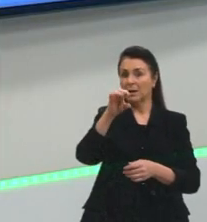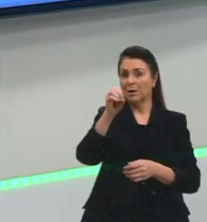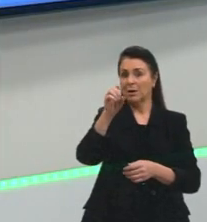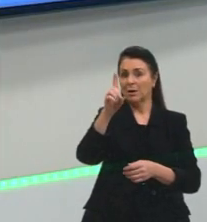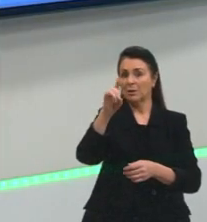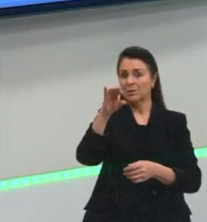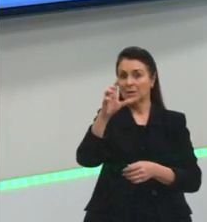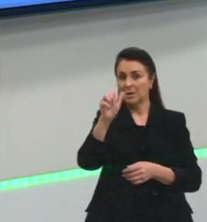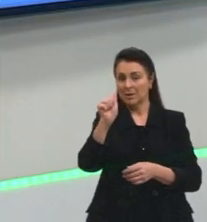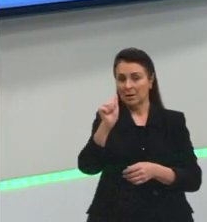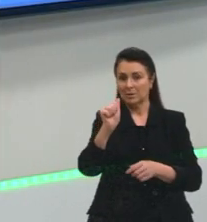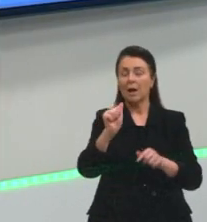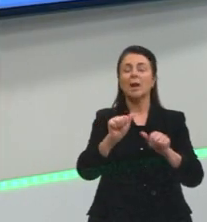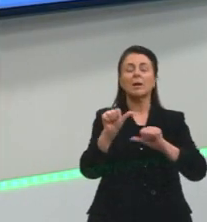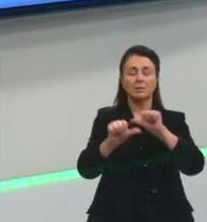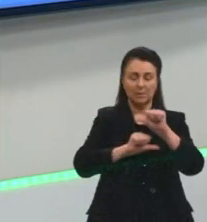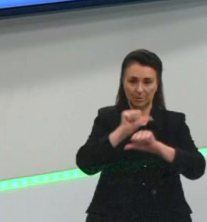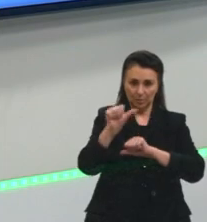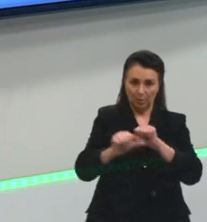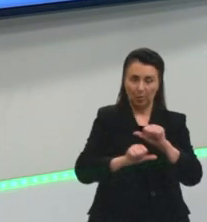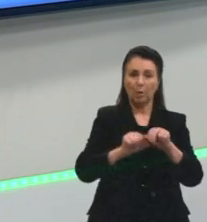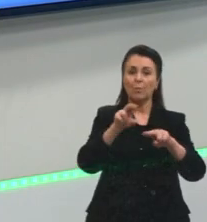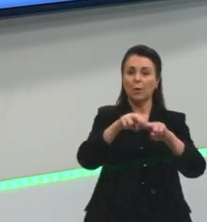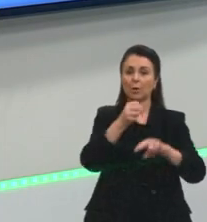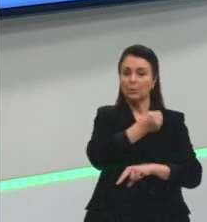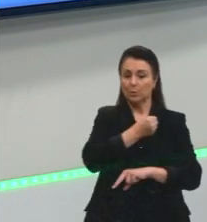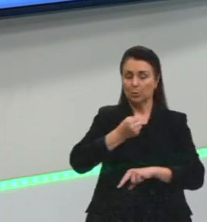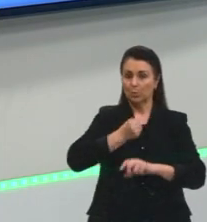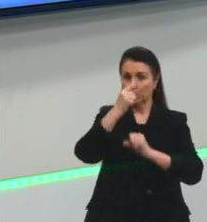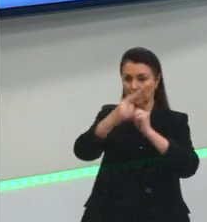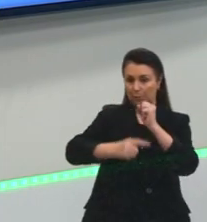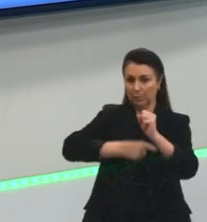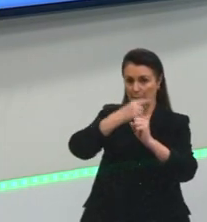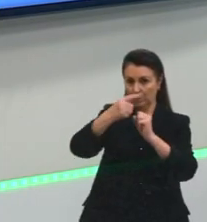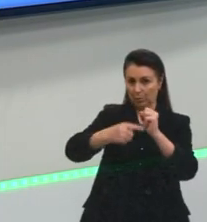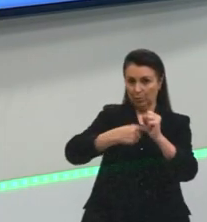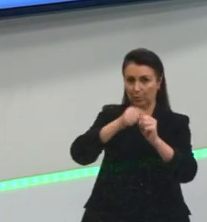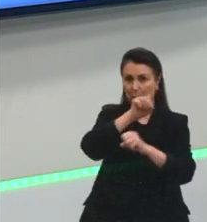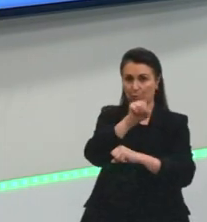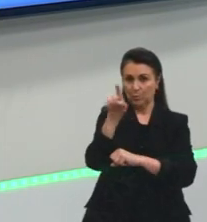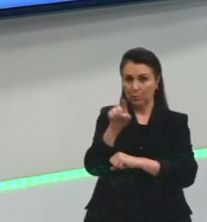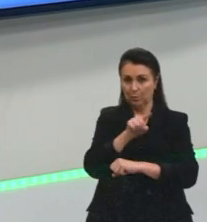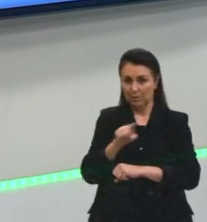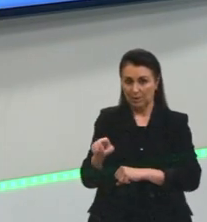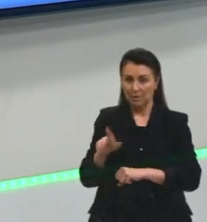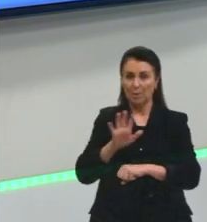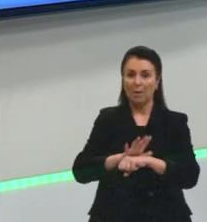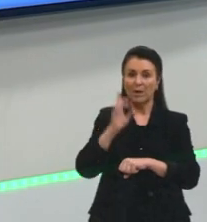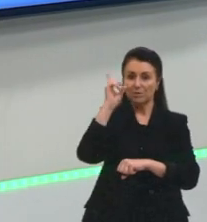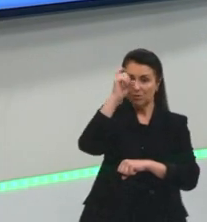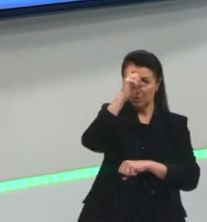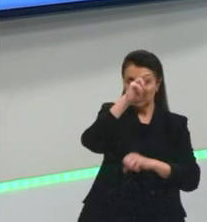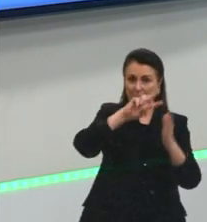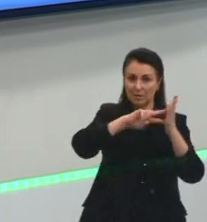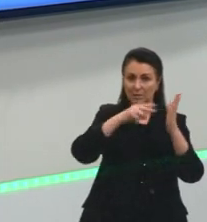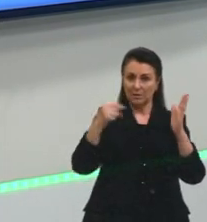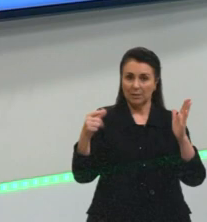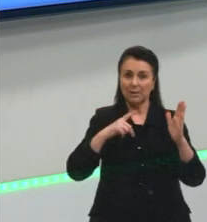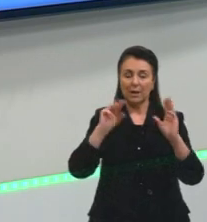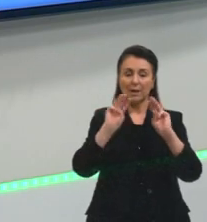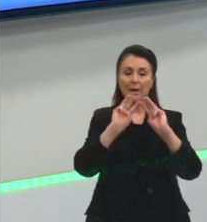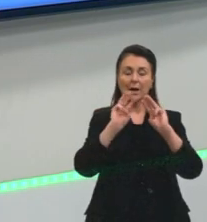conforme o aumento da do meu número atômico essas um super simples a gente conseguiu interpretar porque nós temos a